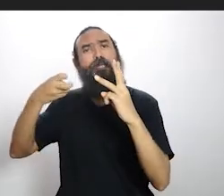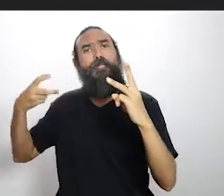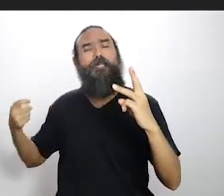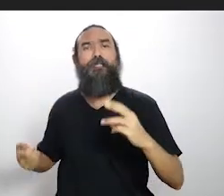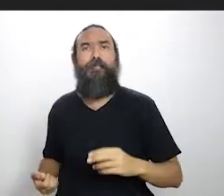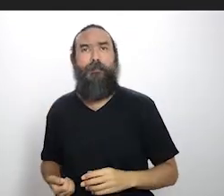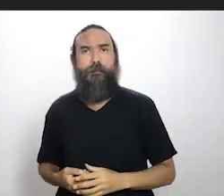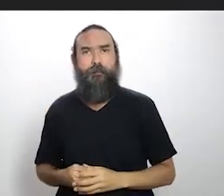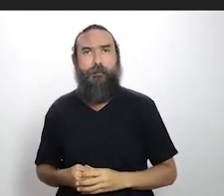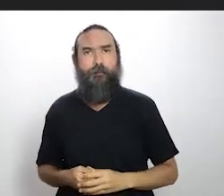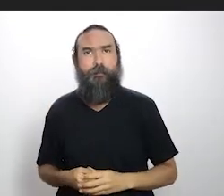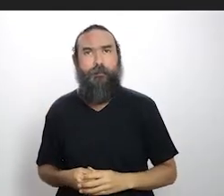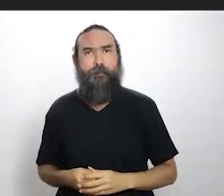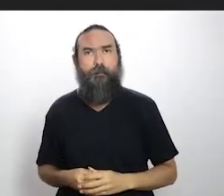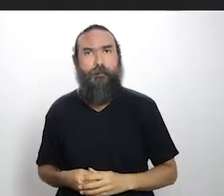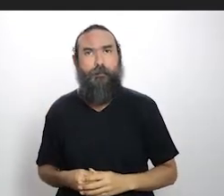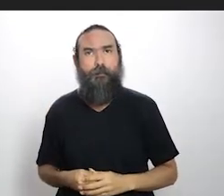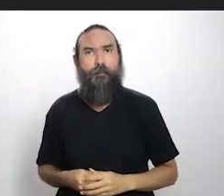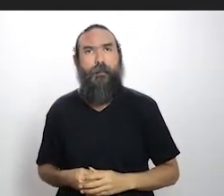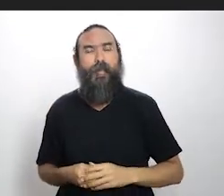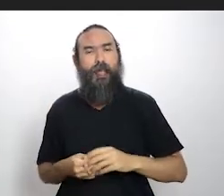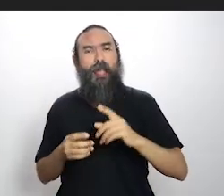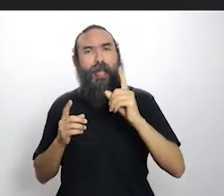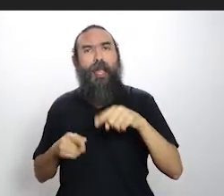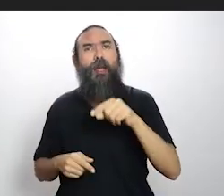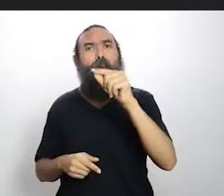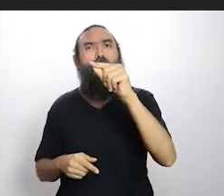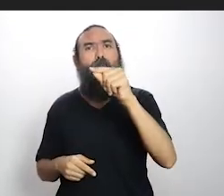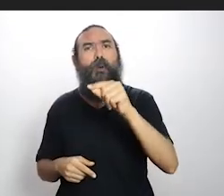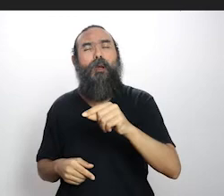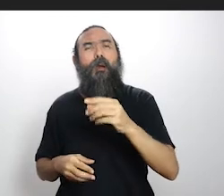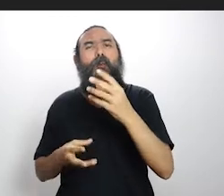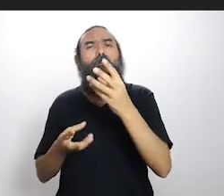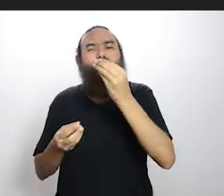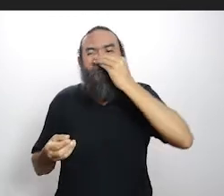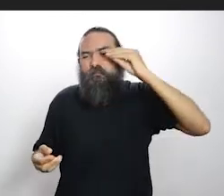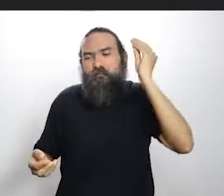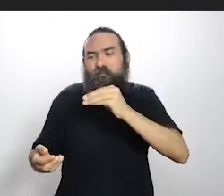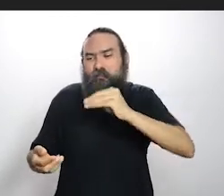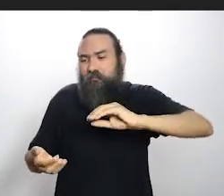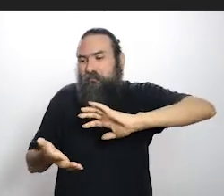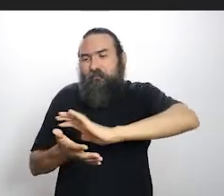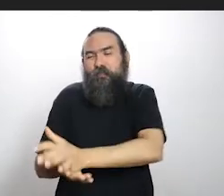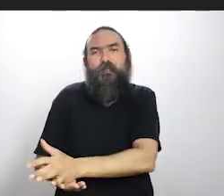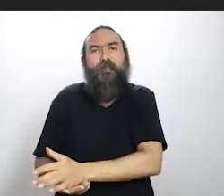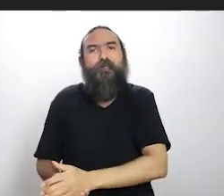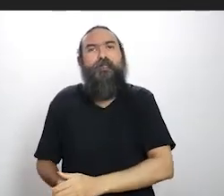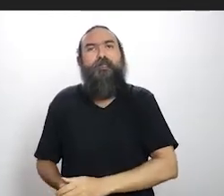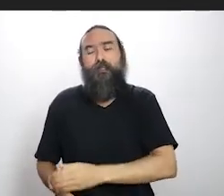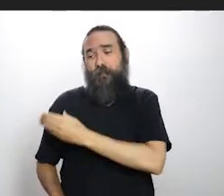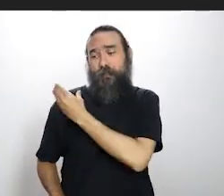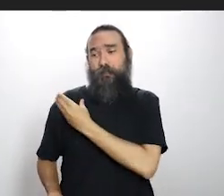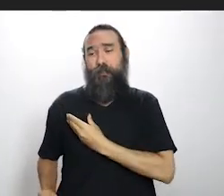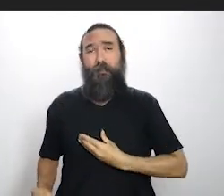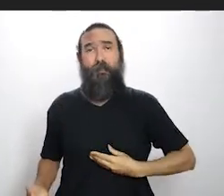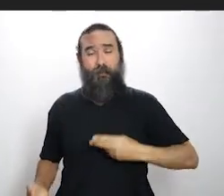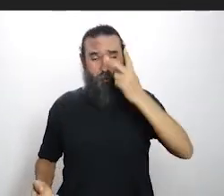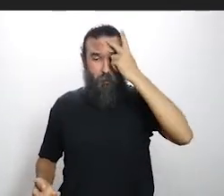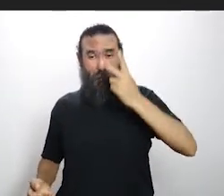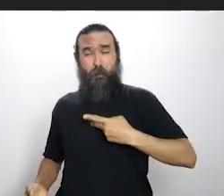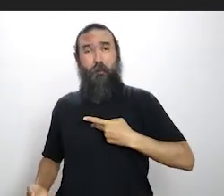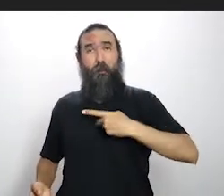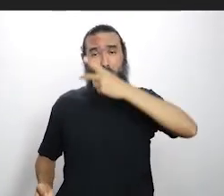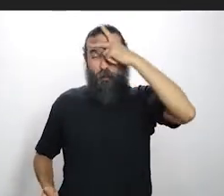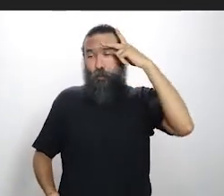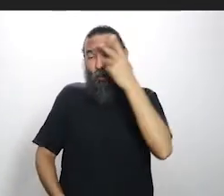profundamente ignorado e atropelado pelos interesses da branquitude que ocupa o poder historicamente no Brasil. O campo da educação